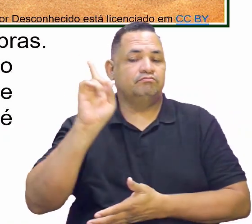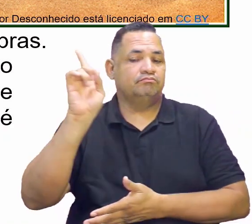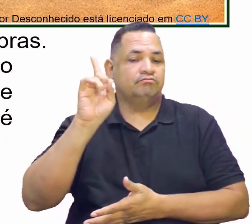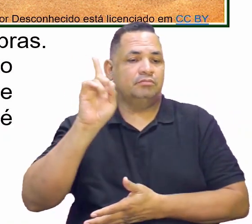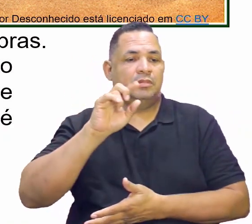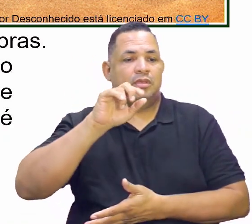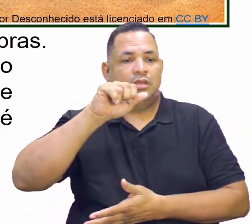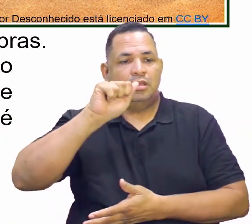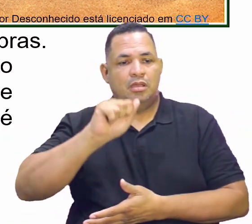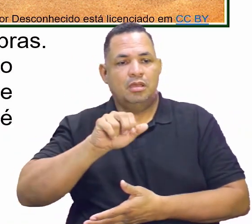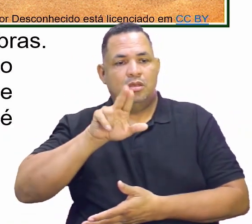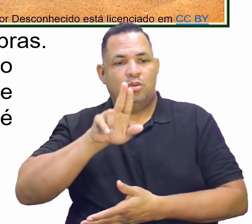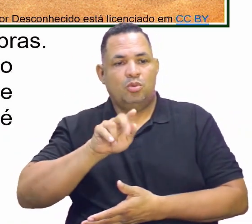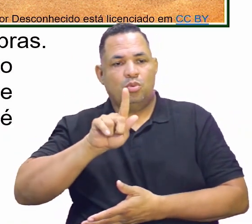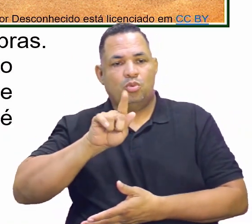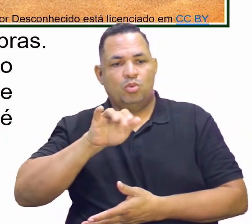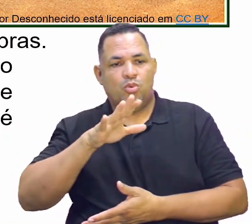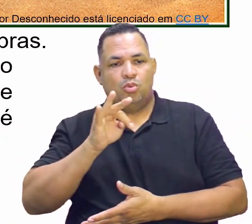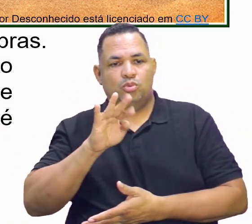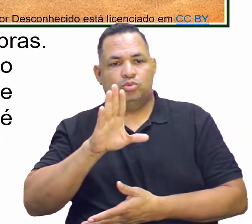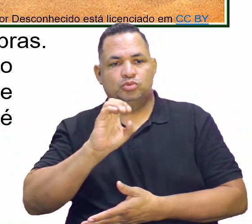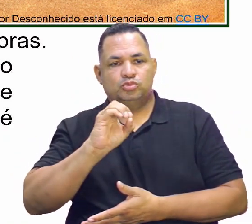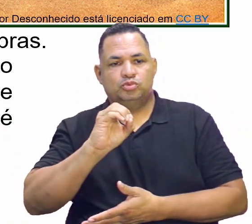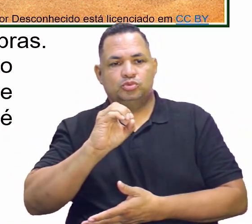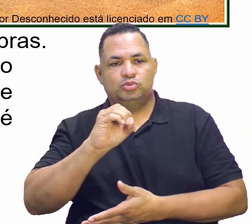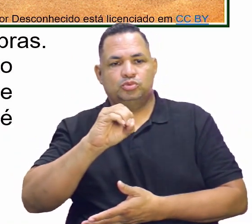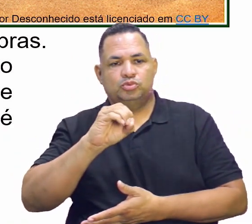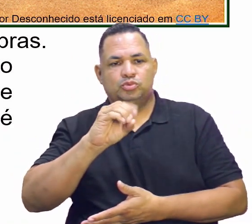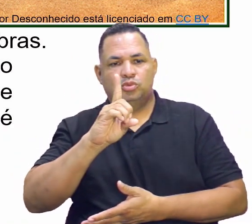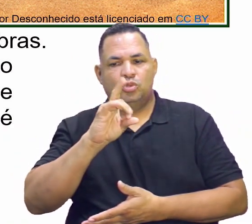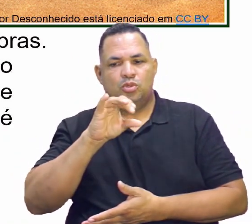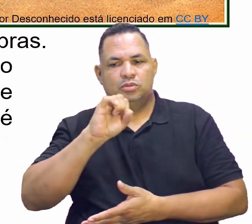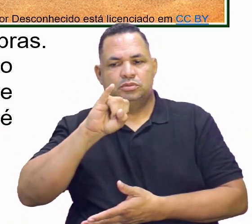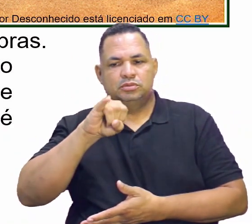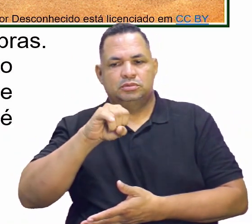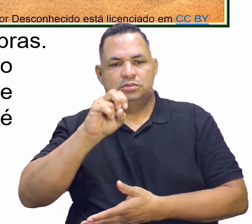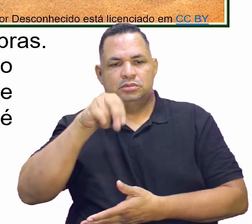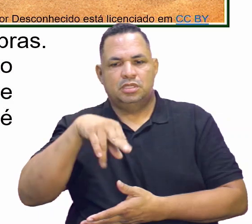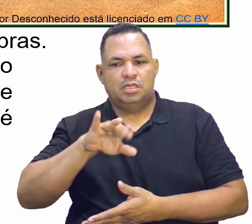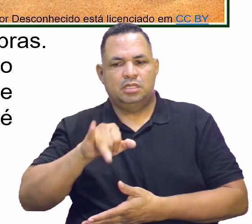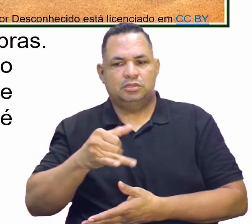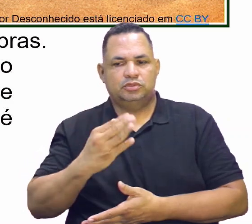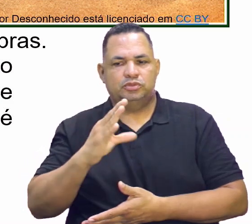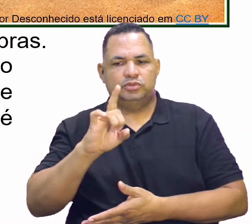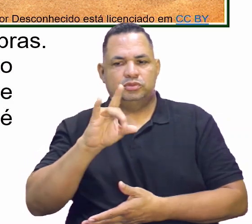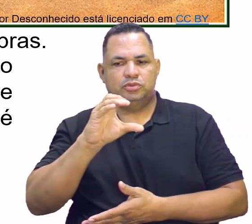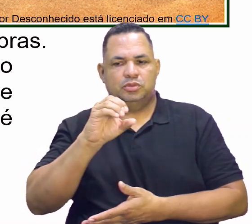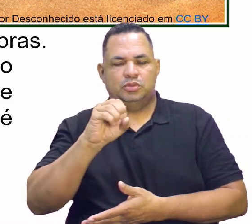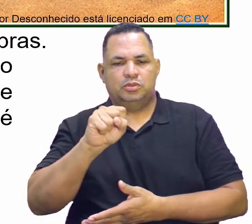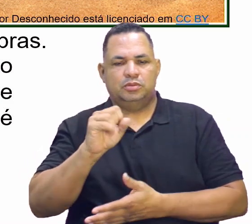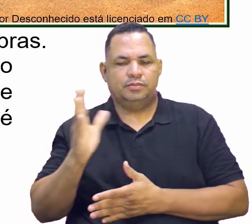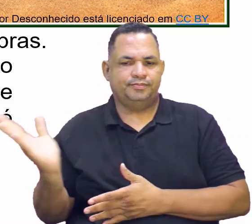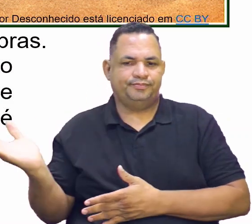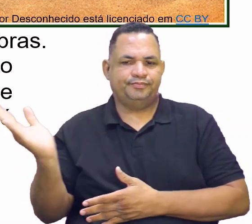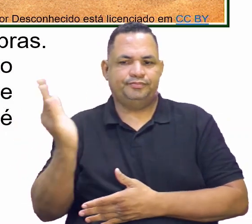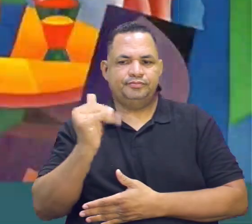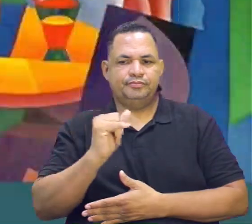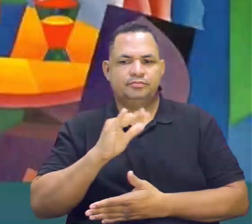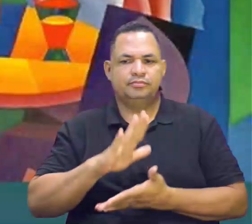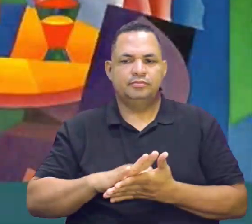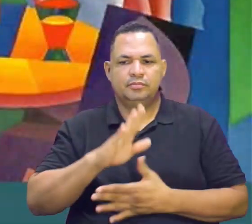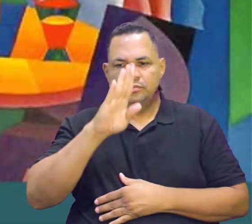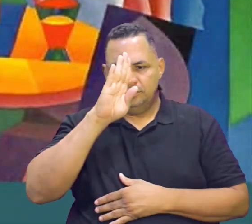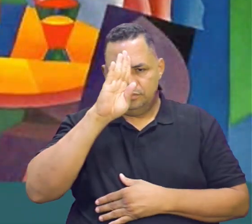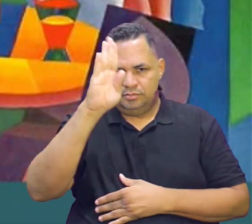Dele, de Augusto dos Anjos. Belezinha? Fácil assim? Então, vamos ao que